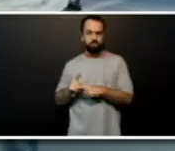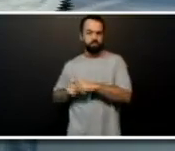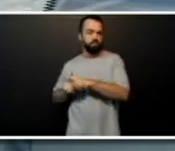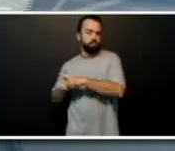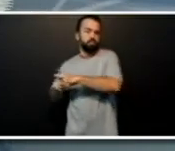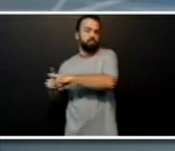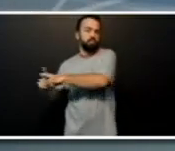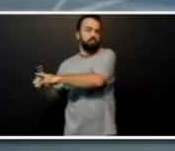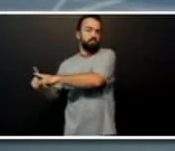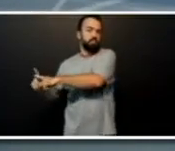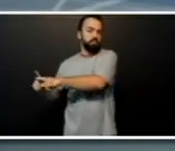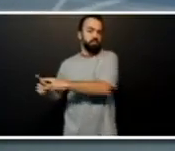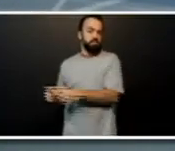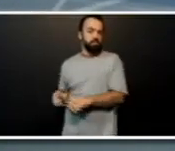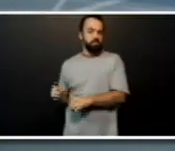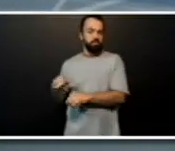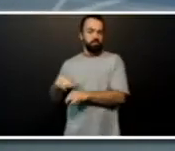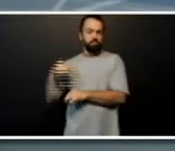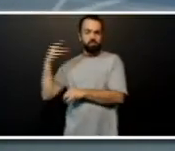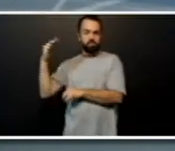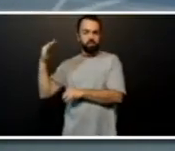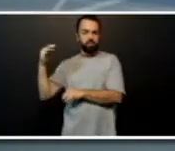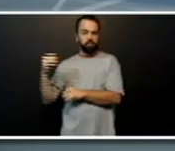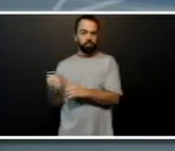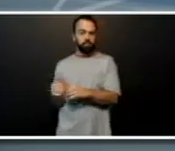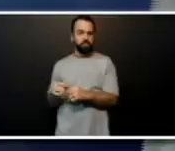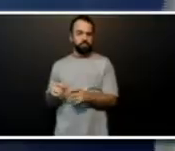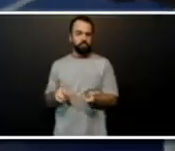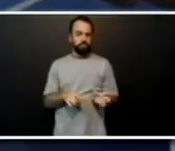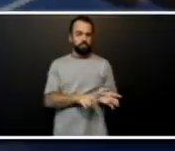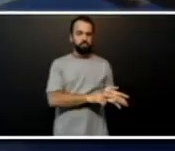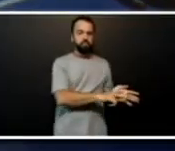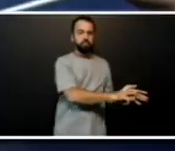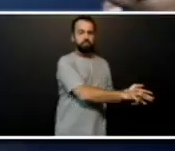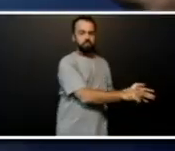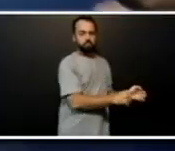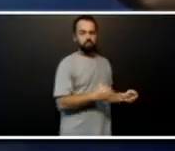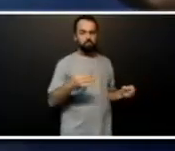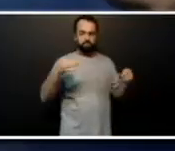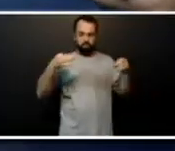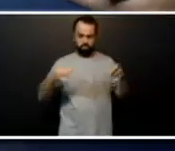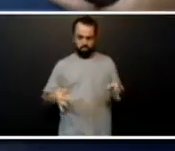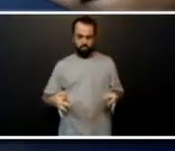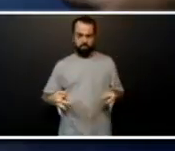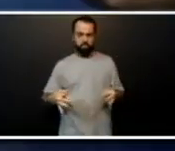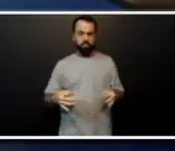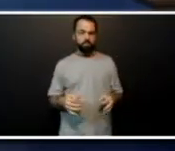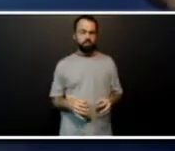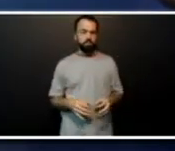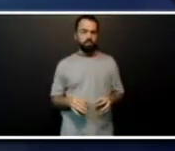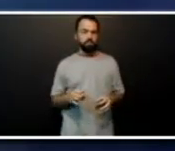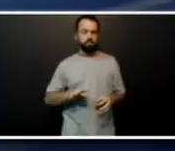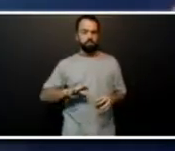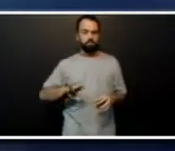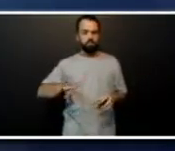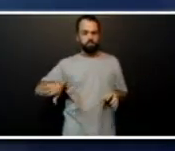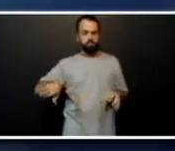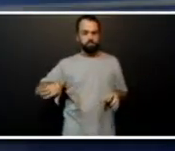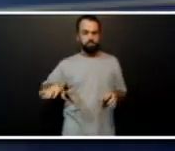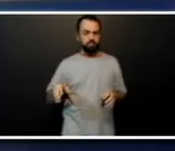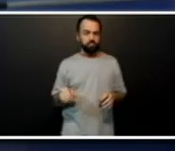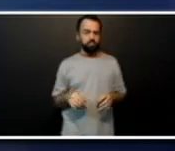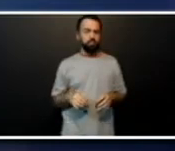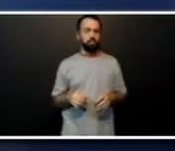Positivos são maiores que os negativos? Sim, pois eles estão